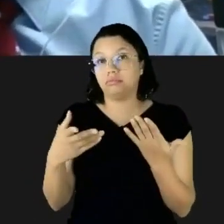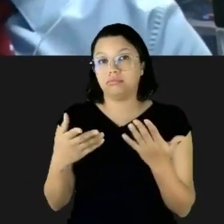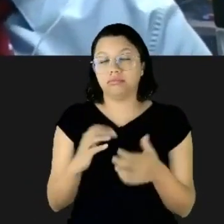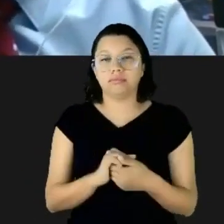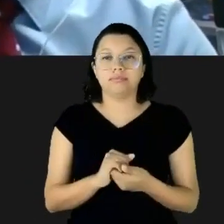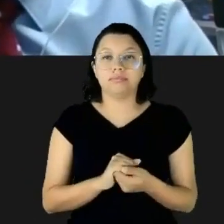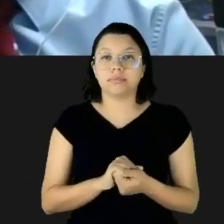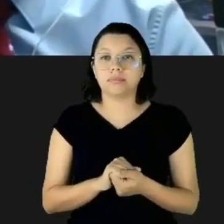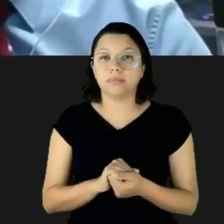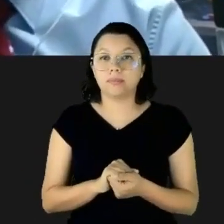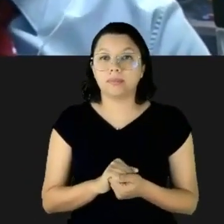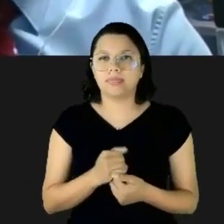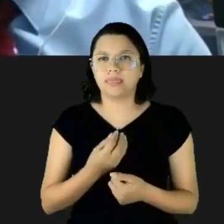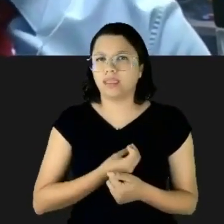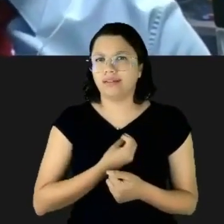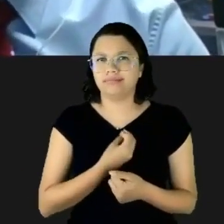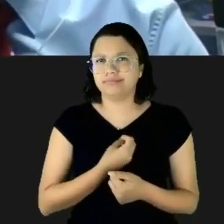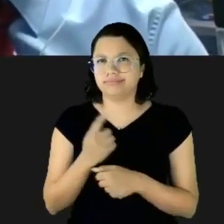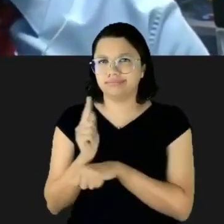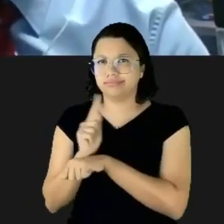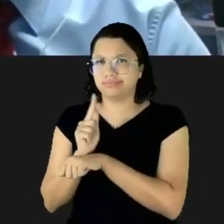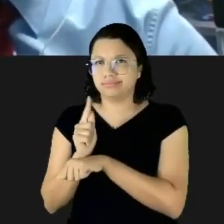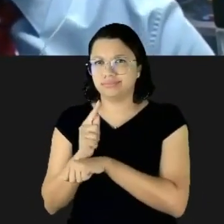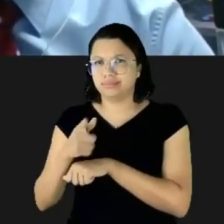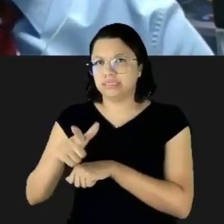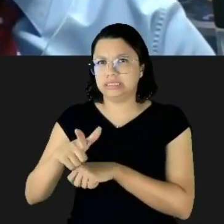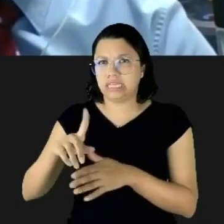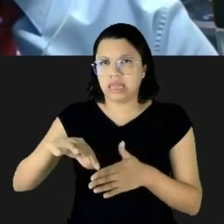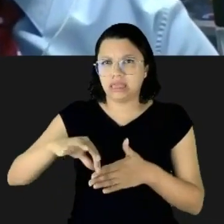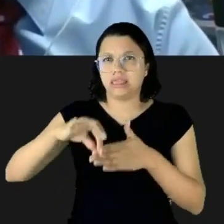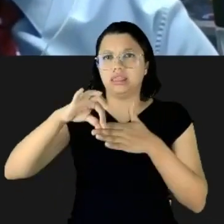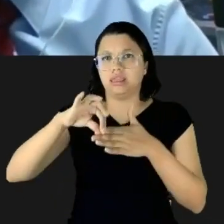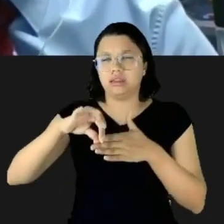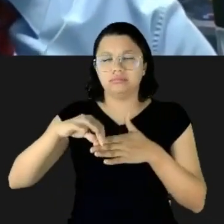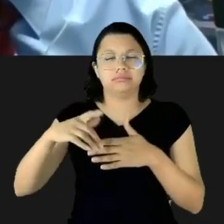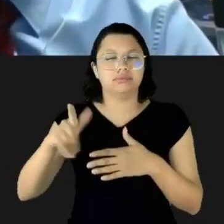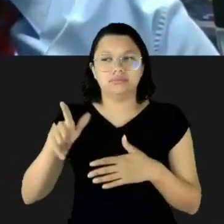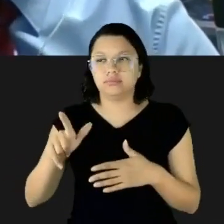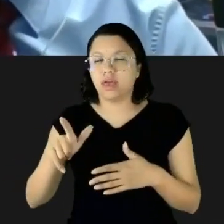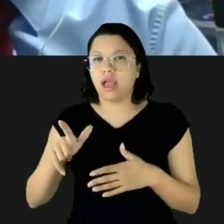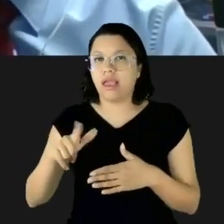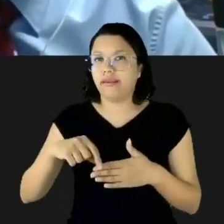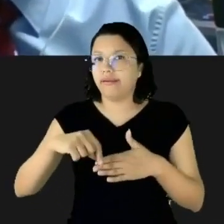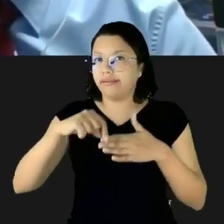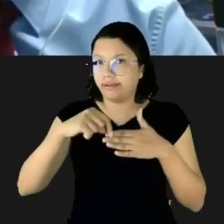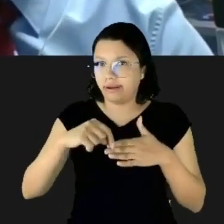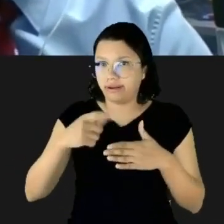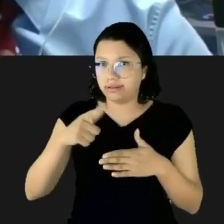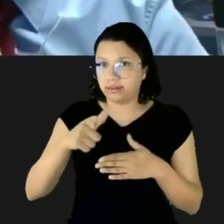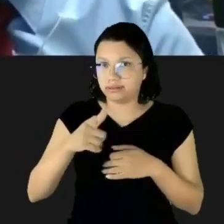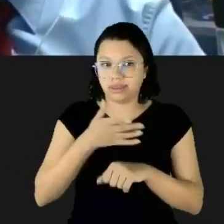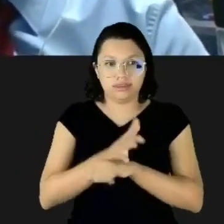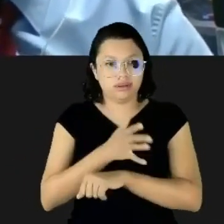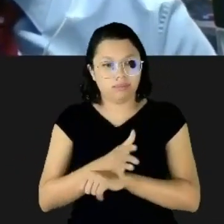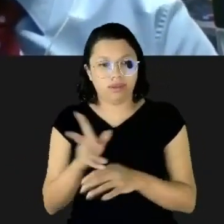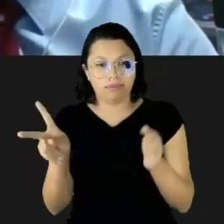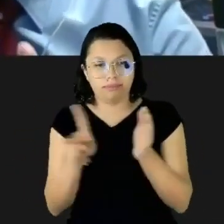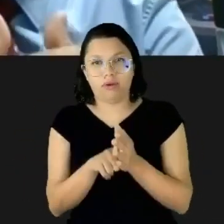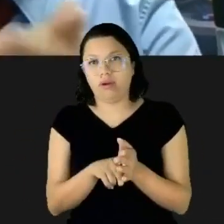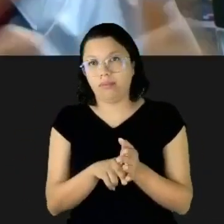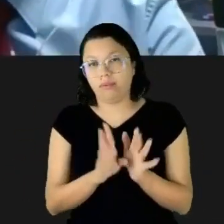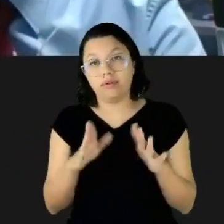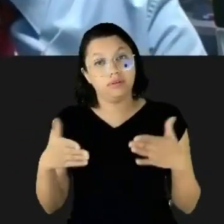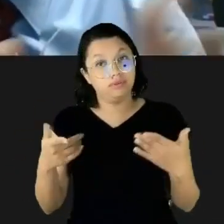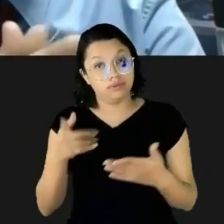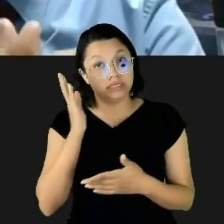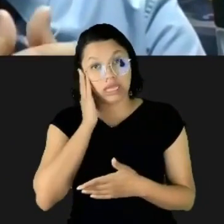não existe gestão sem liderança, e não existe liderança sem o treinamento próprio, de